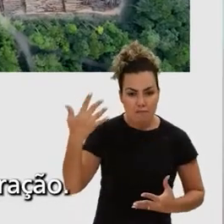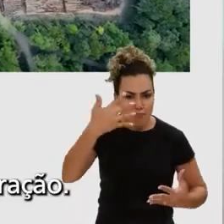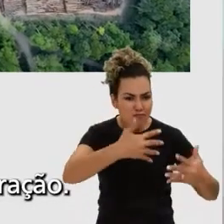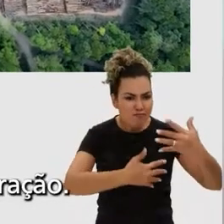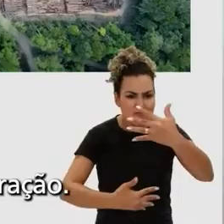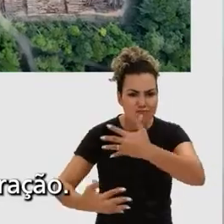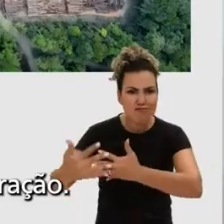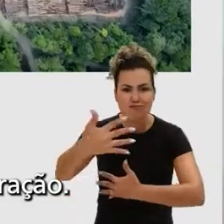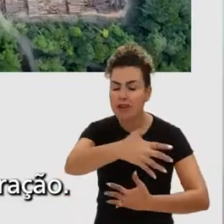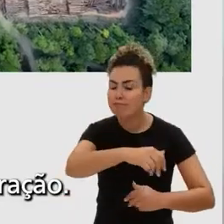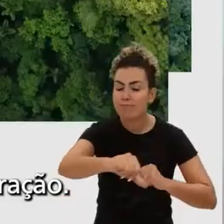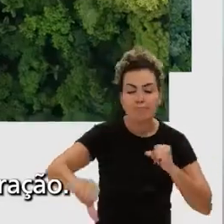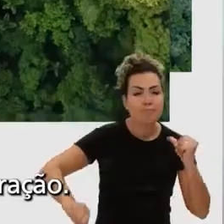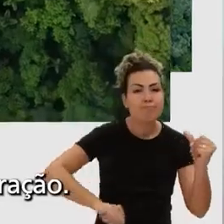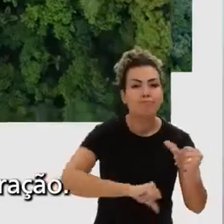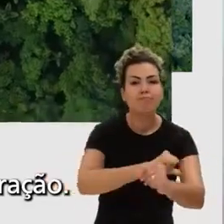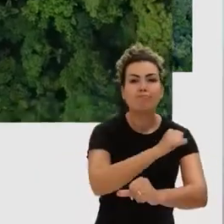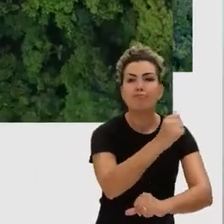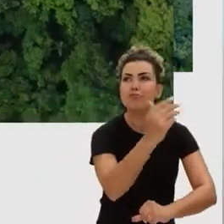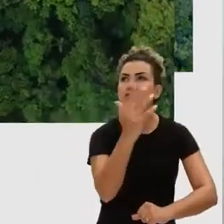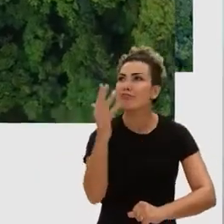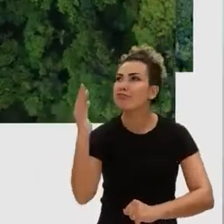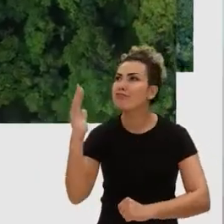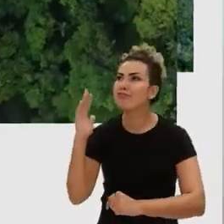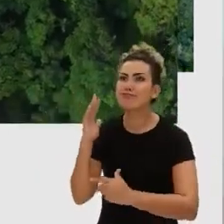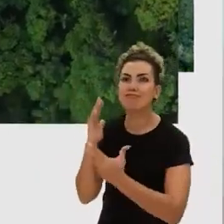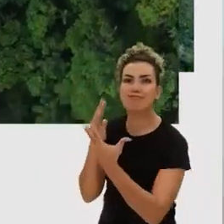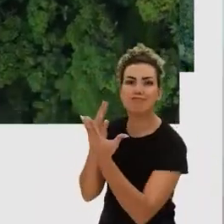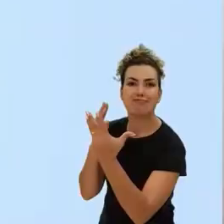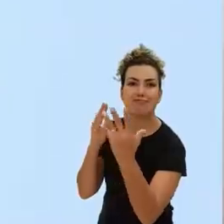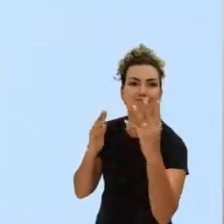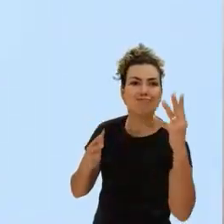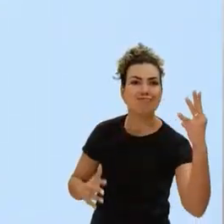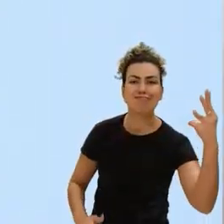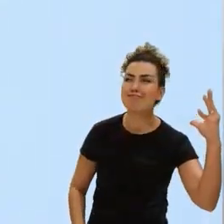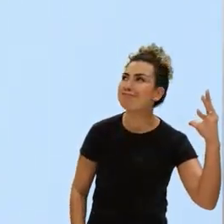desmatamento no arco da restauração.